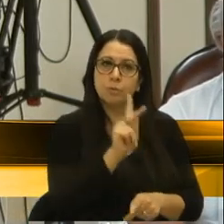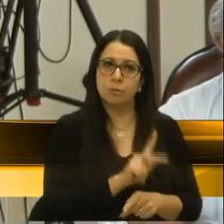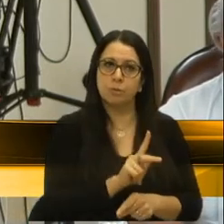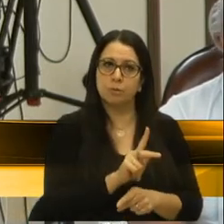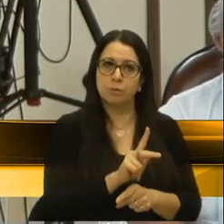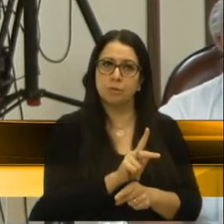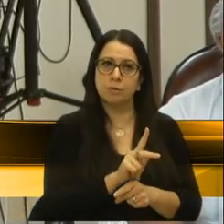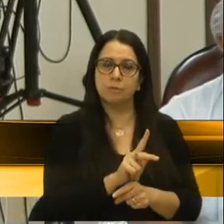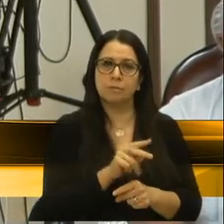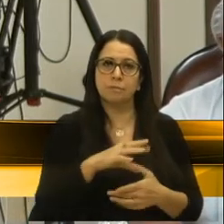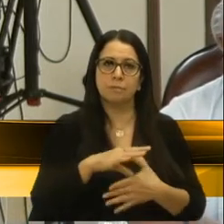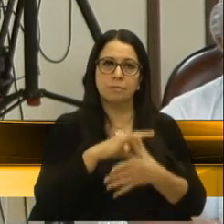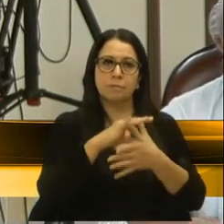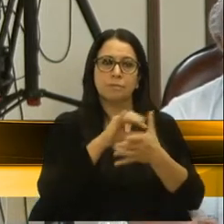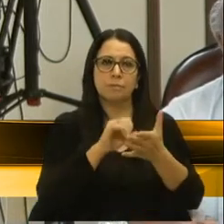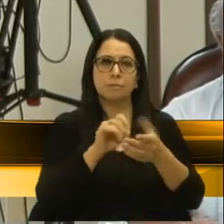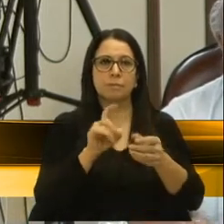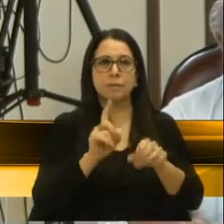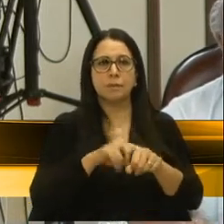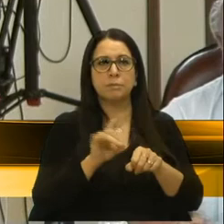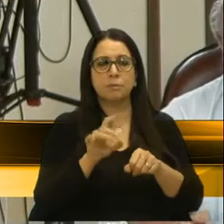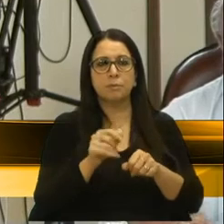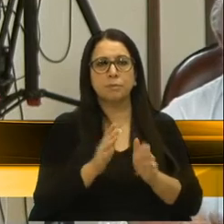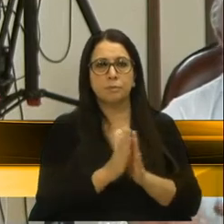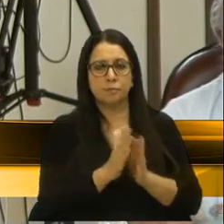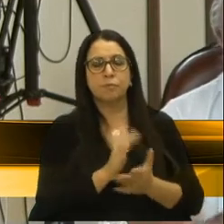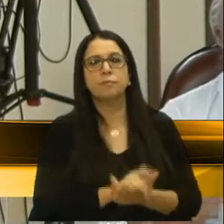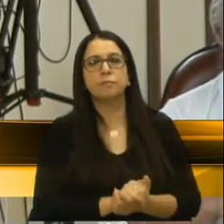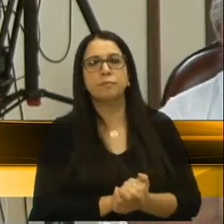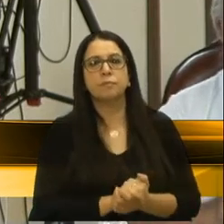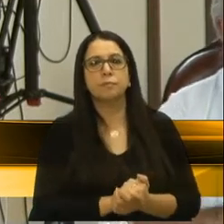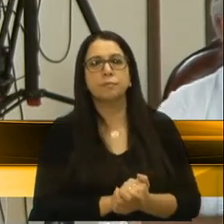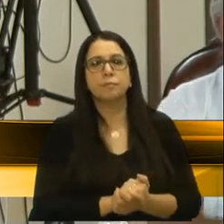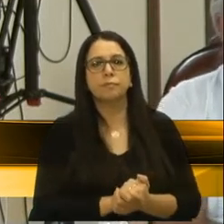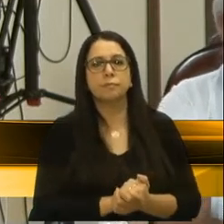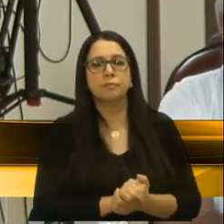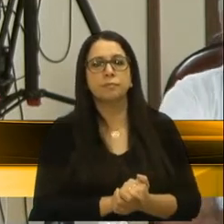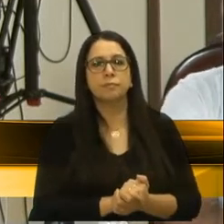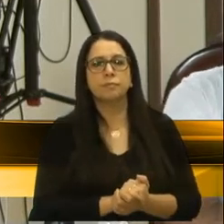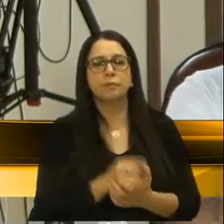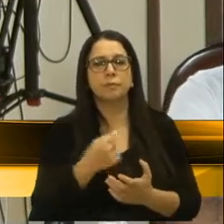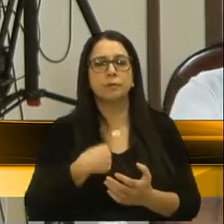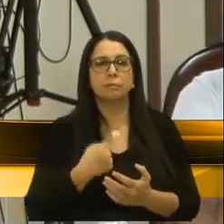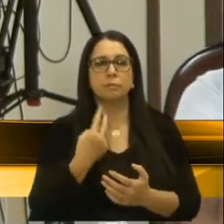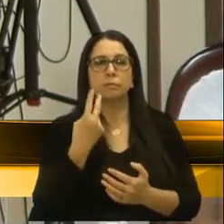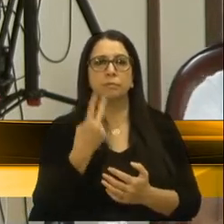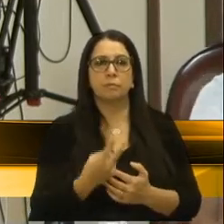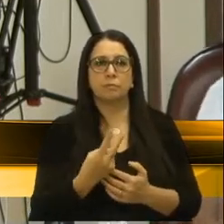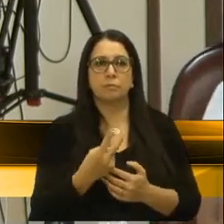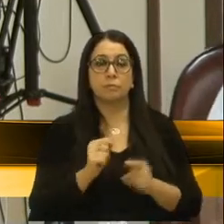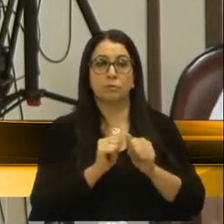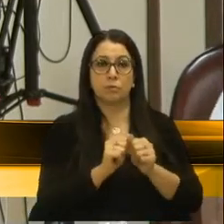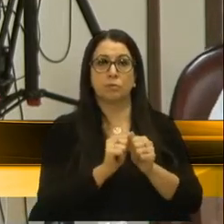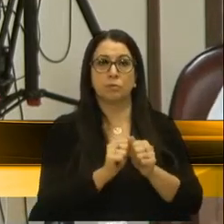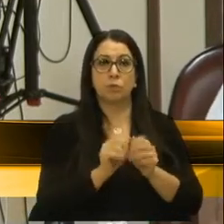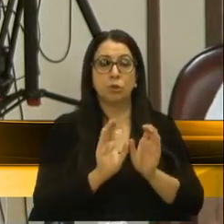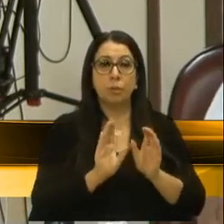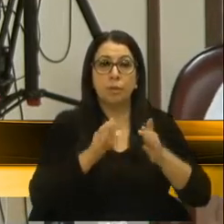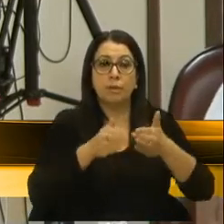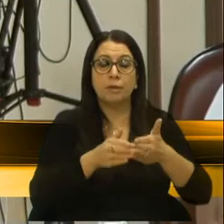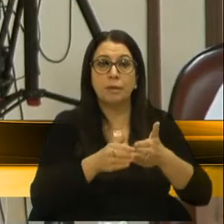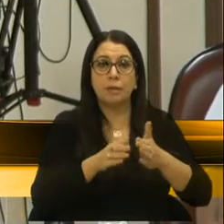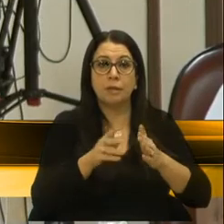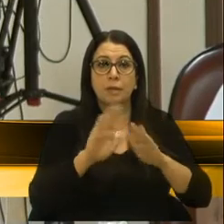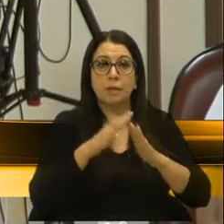uma declaração de líder, por gentileza. Nós fomos, eu e mais 2 integrantes do Comitê de Prevenção ao Suicídio, até a Escola